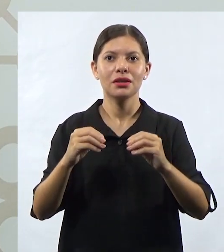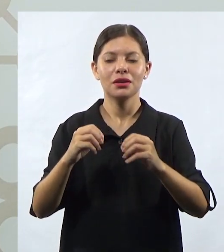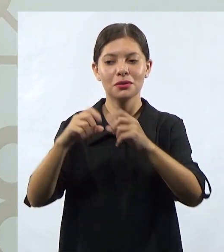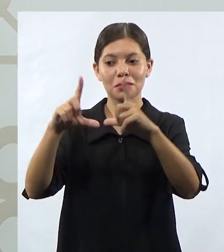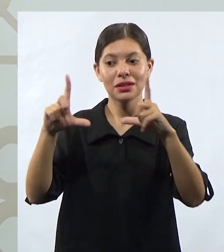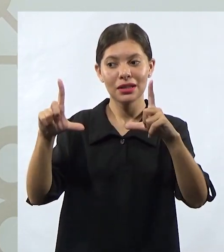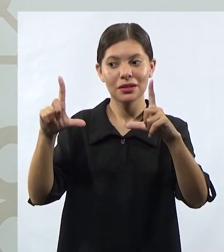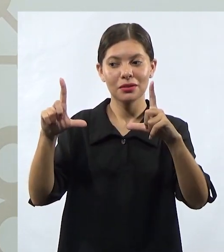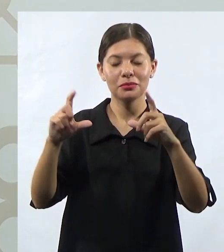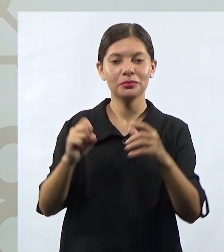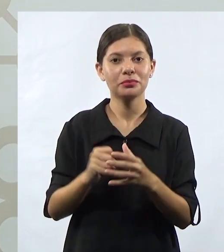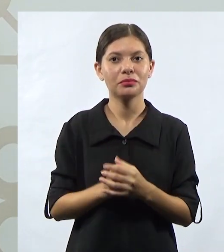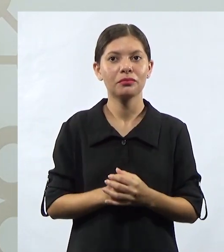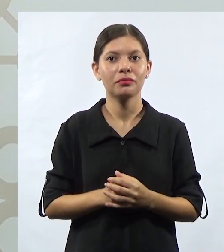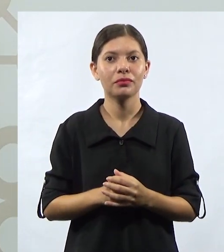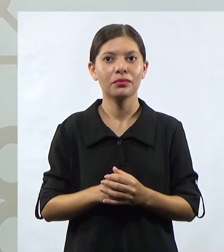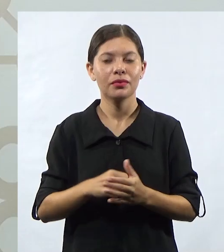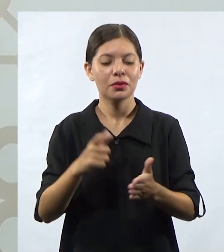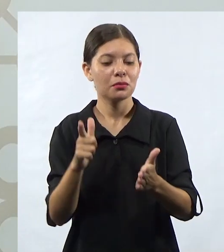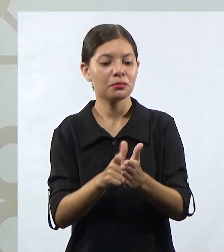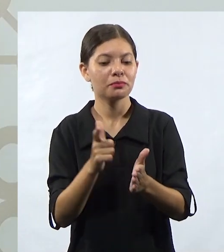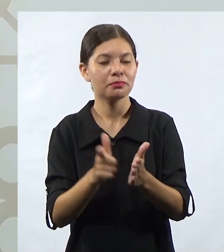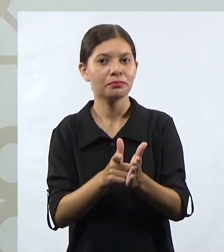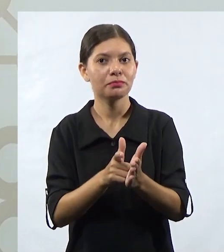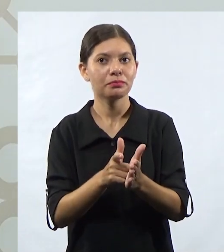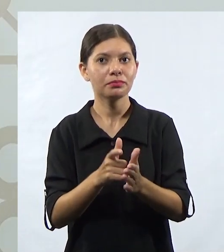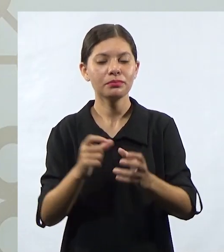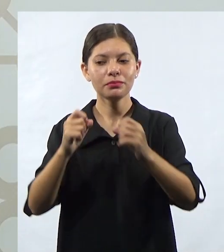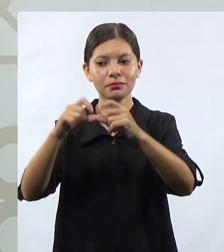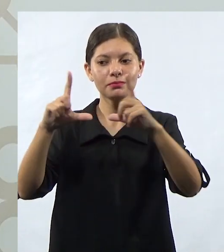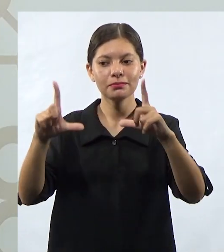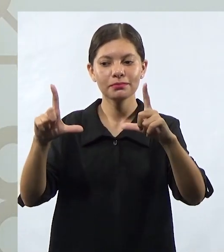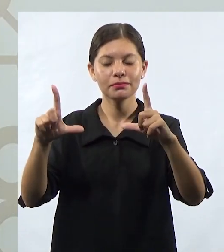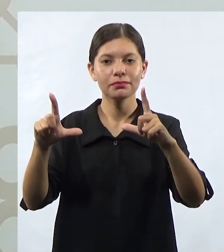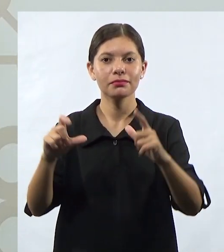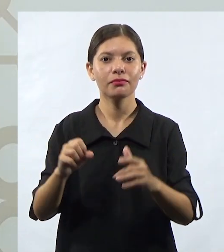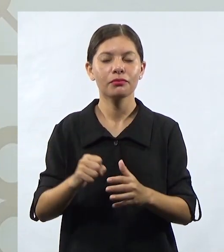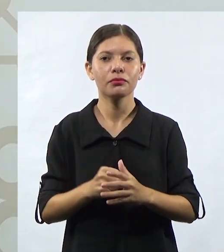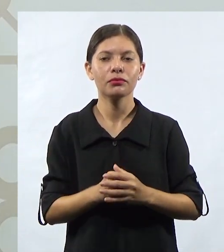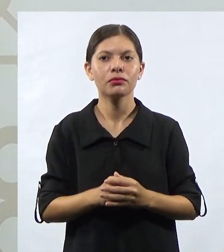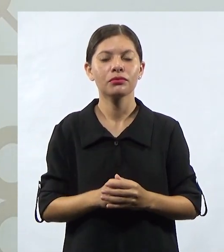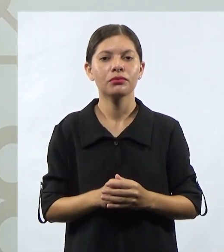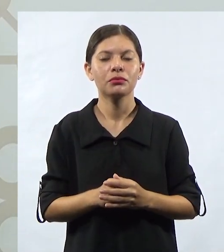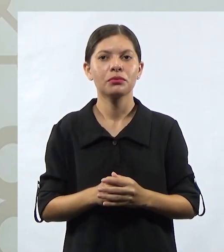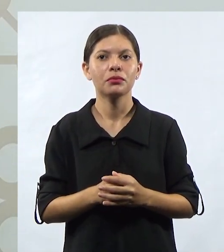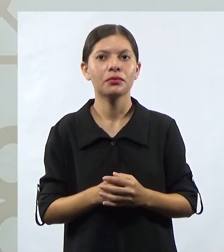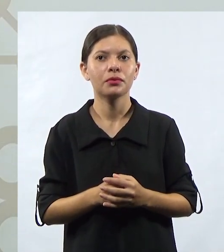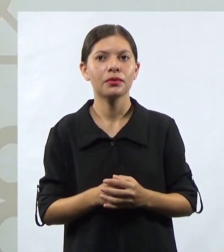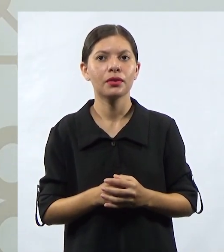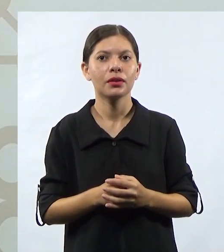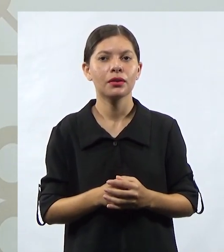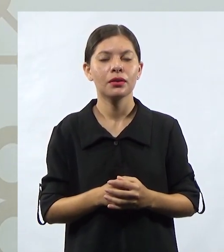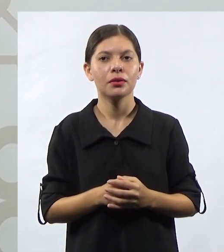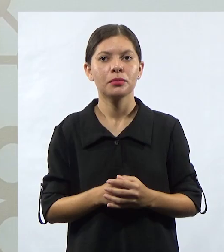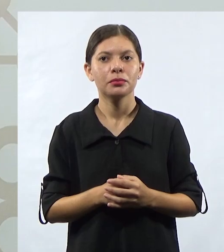você faz em uma tela, em uma folha de papel, em uma tela. Essa é